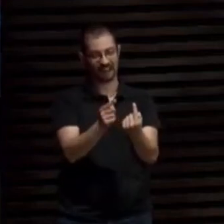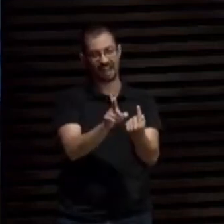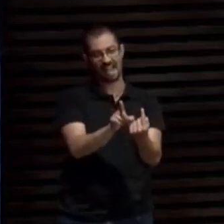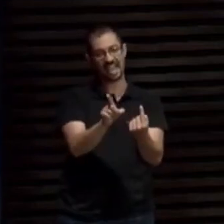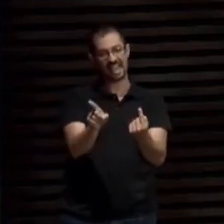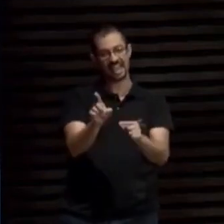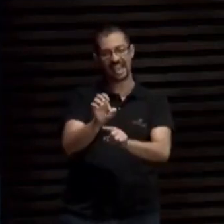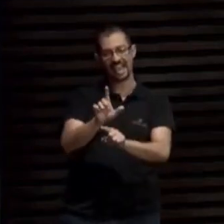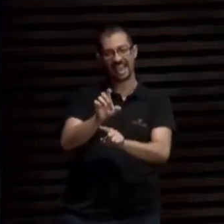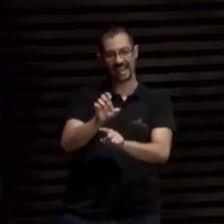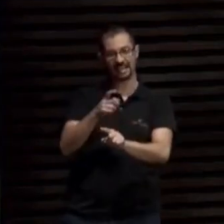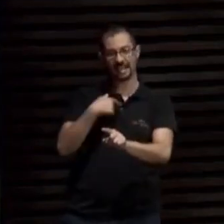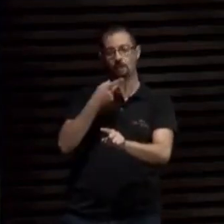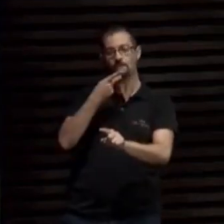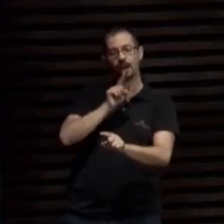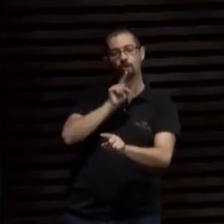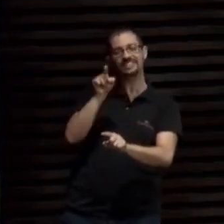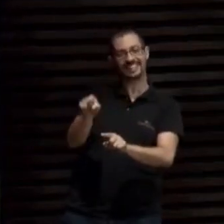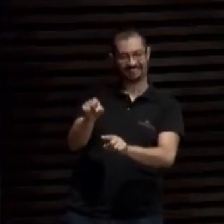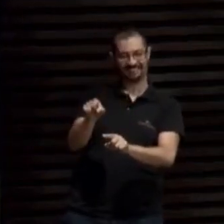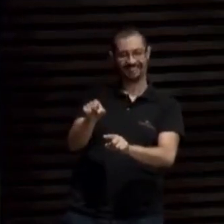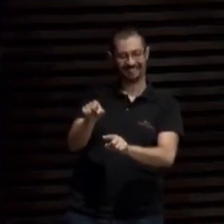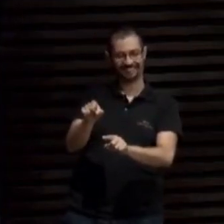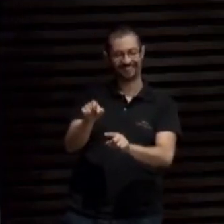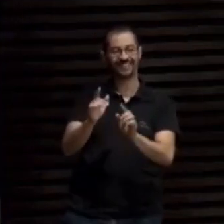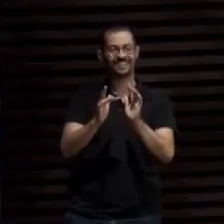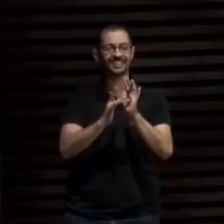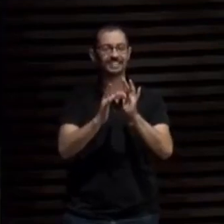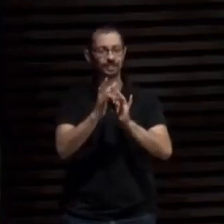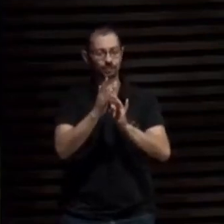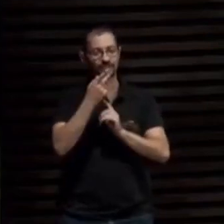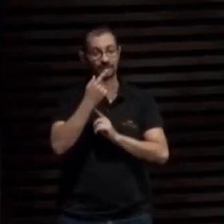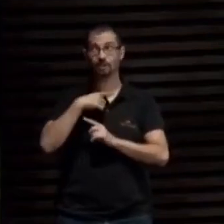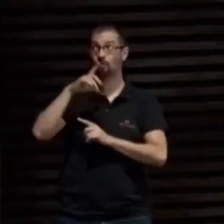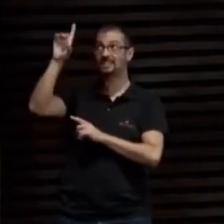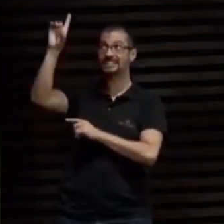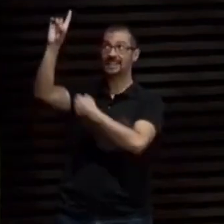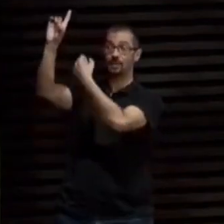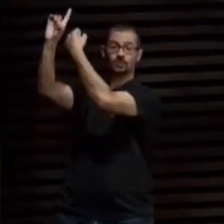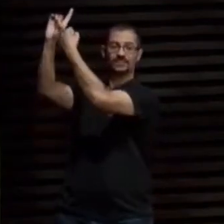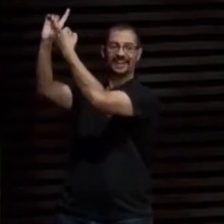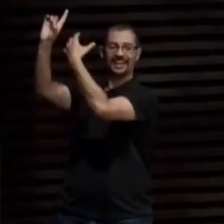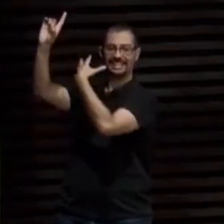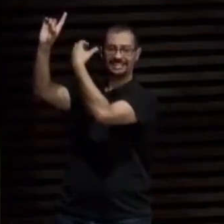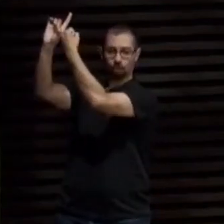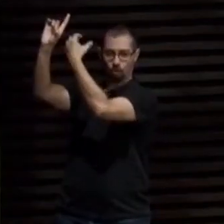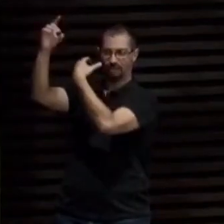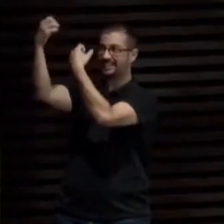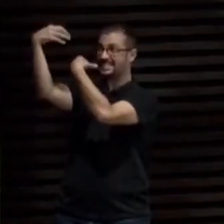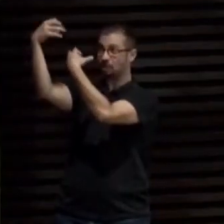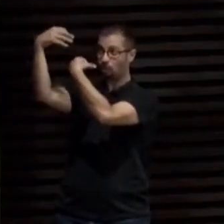pessoa de quem falo. Jesus está dizendo, eu transmiti as tuas palavras, ele está falando com o Pai,